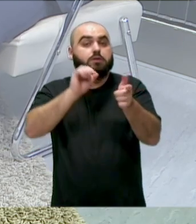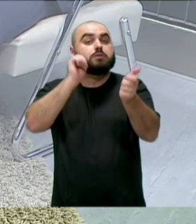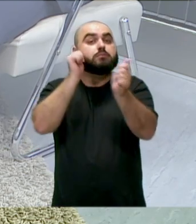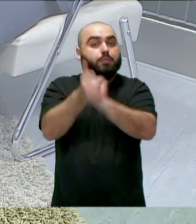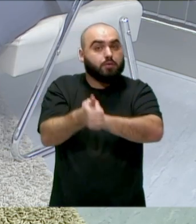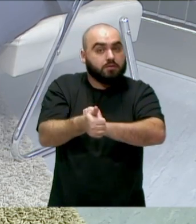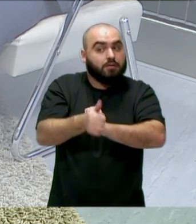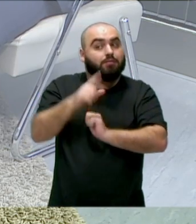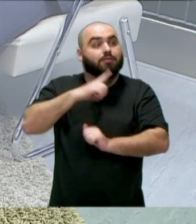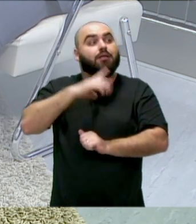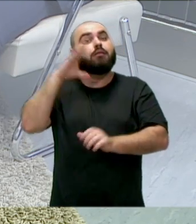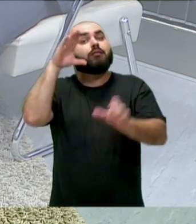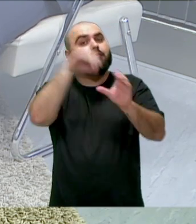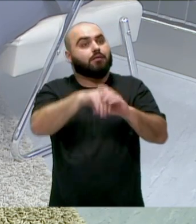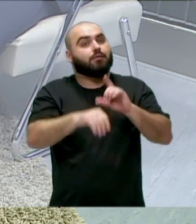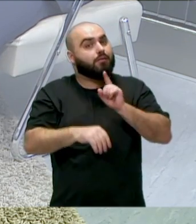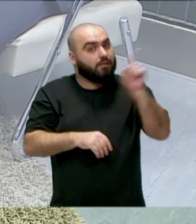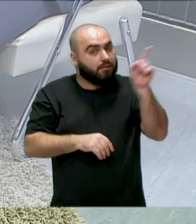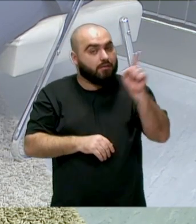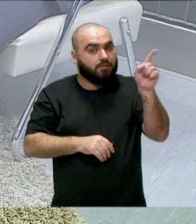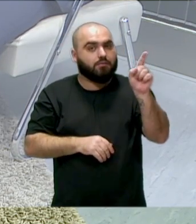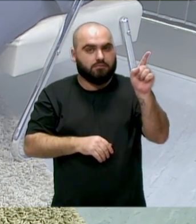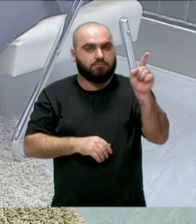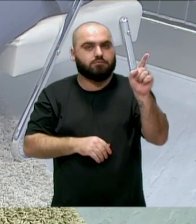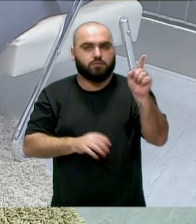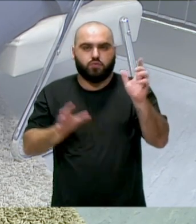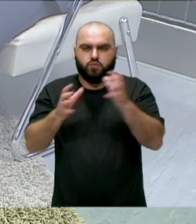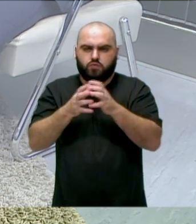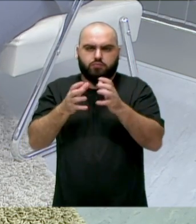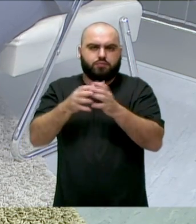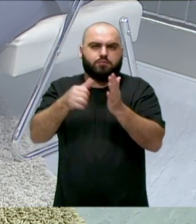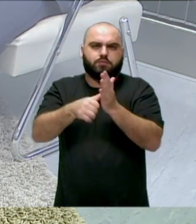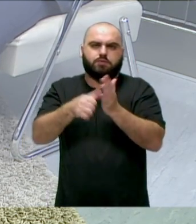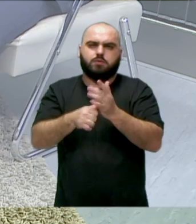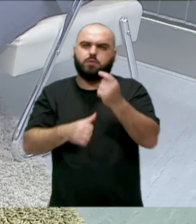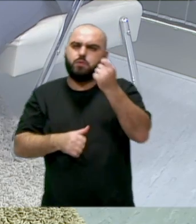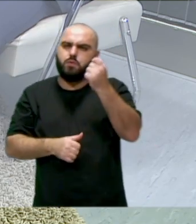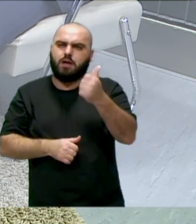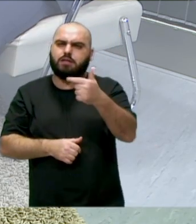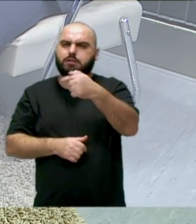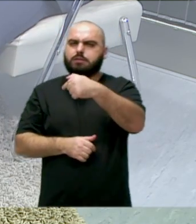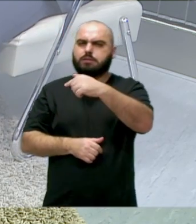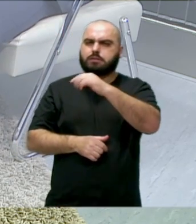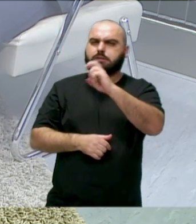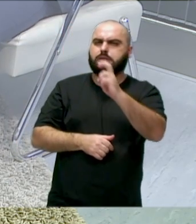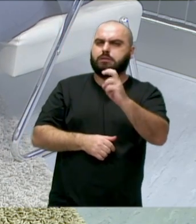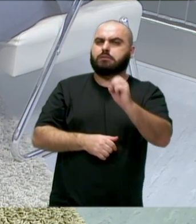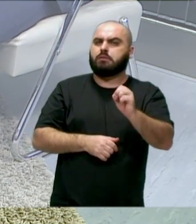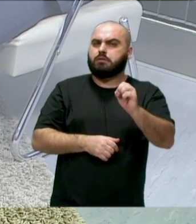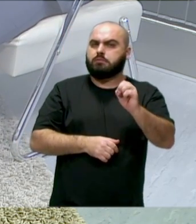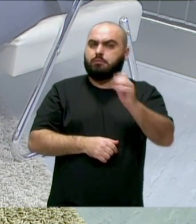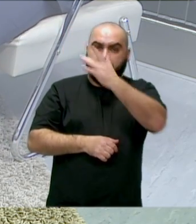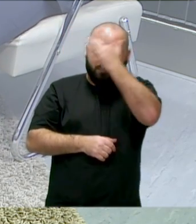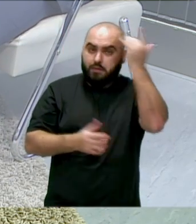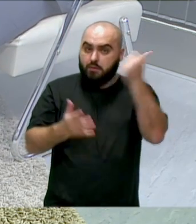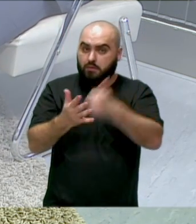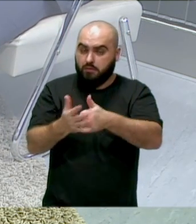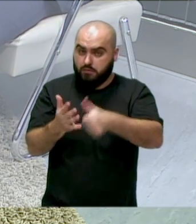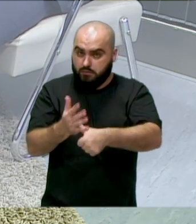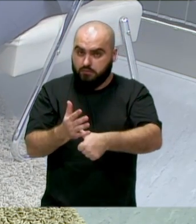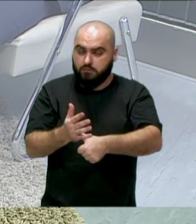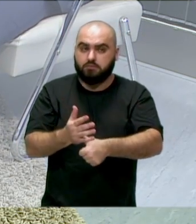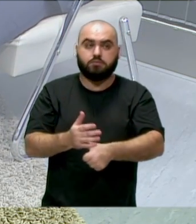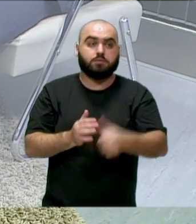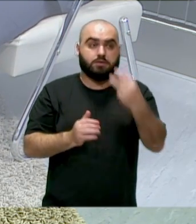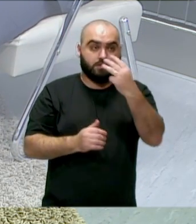que tem lá dentro, né? Hoje, o seu quadro associativo tem quase 750 associados, sendo que